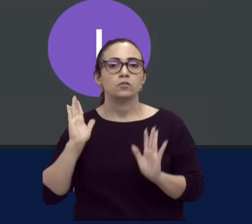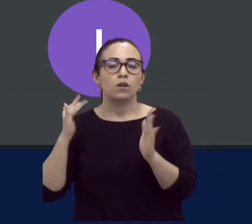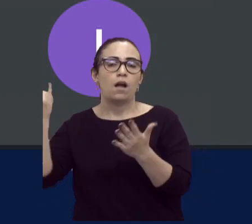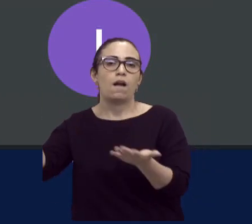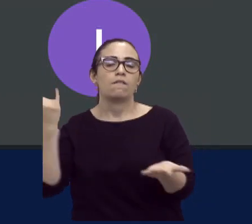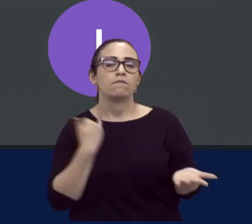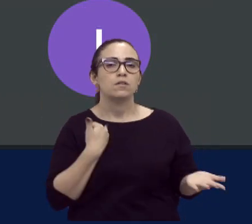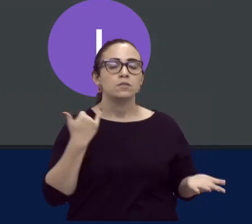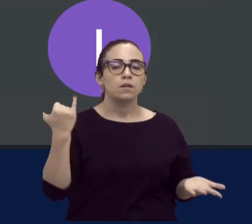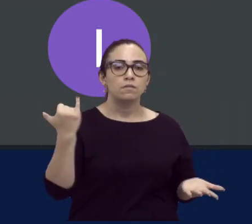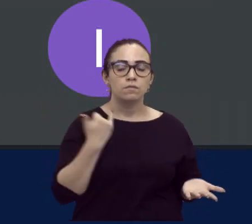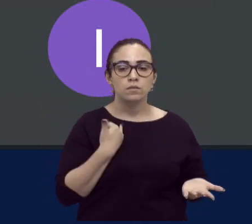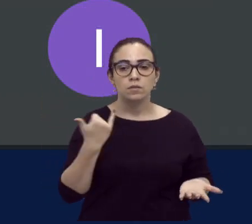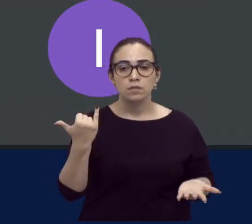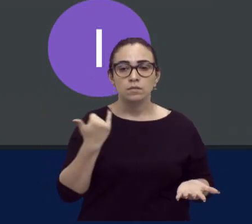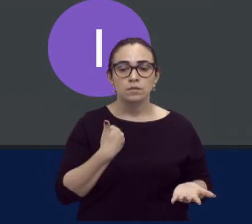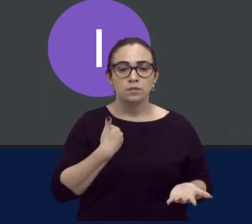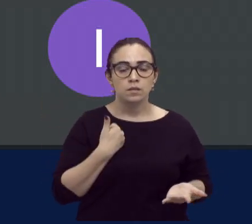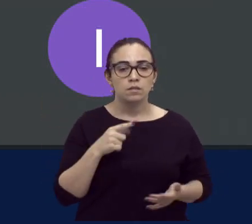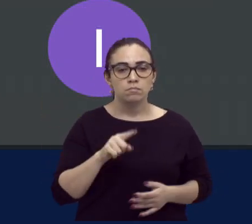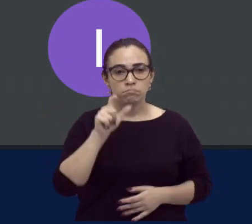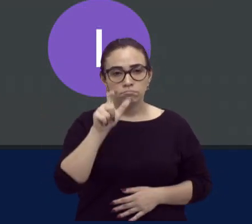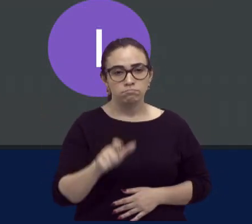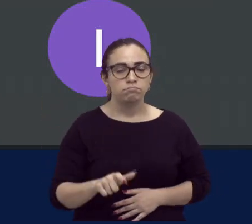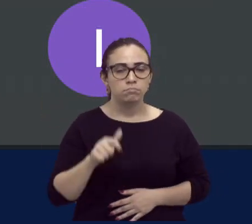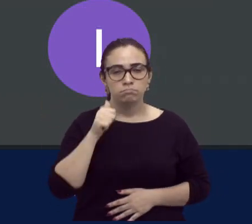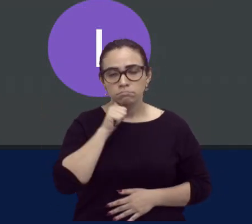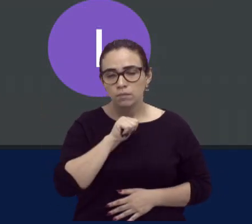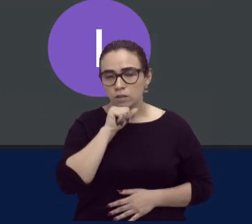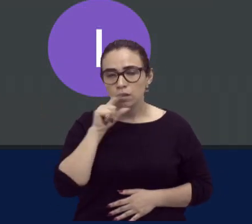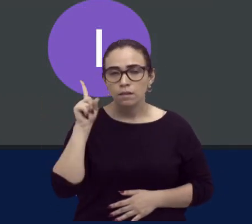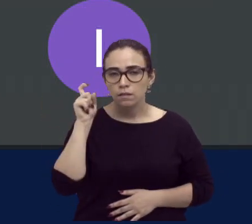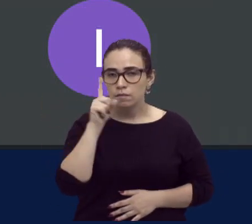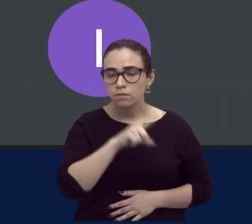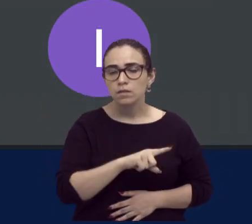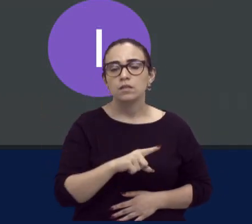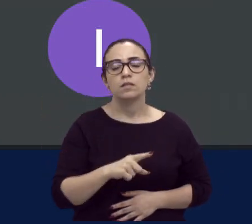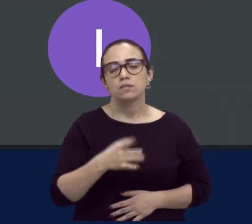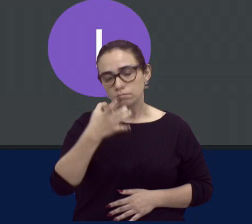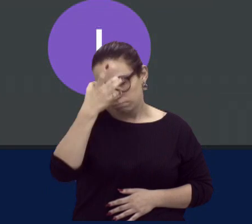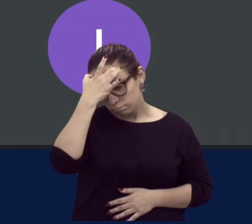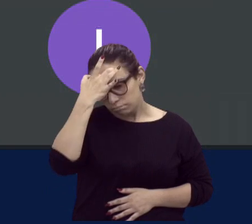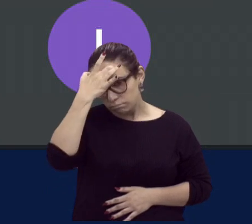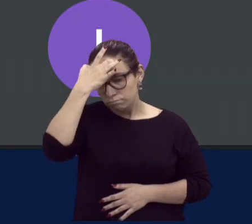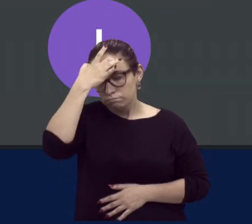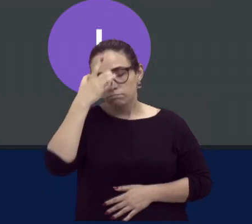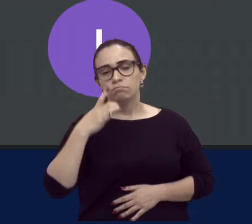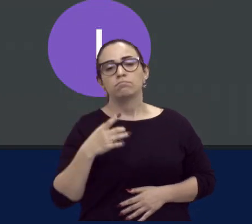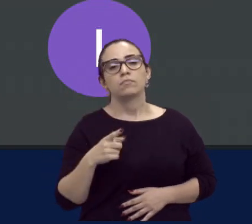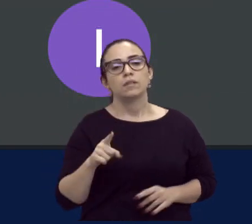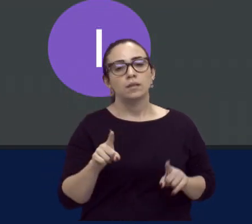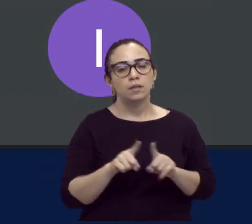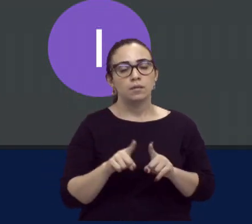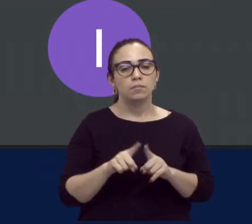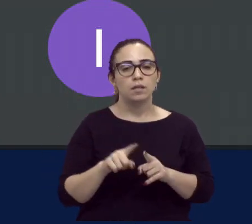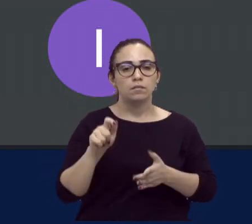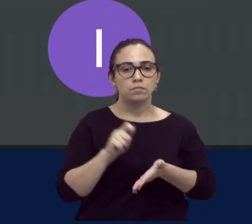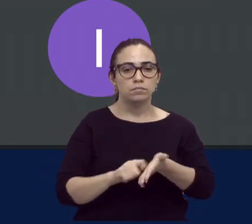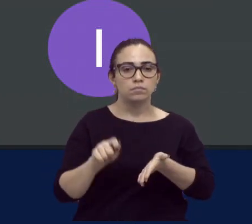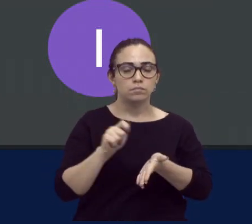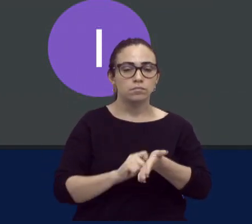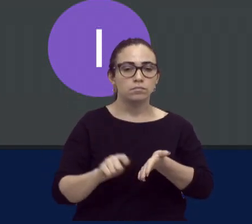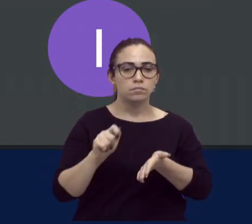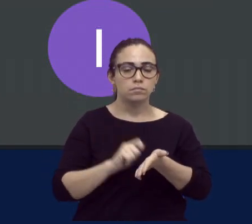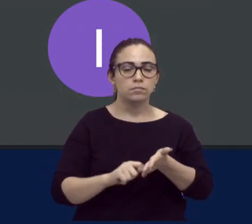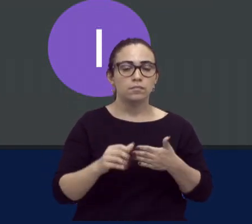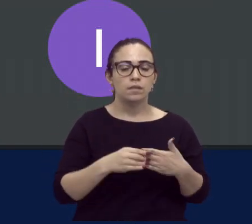avisada de que seria uma pessoa muito difícil inclusive, o encaminhamento da pessoa